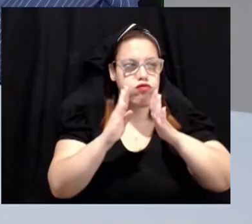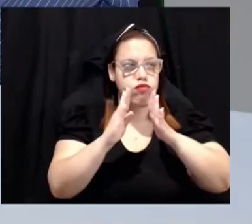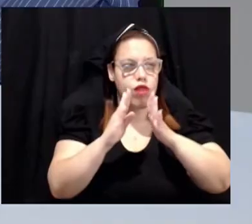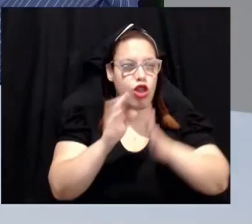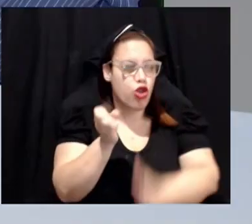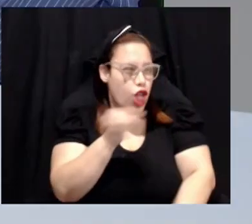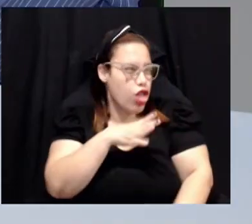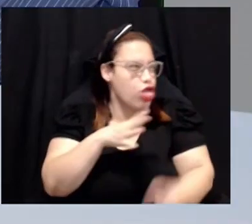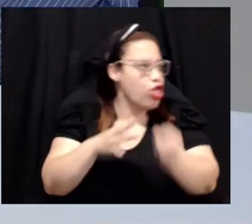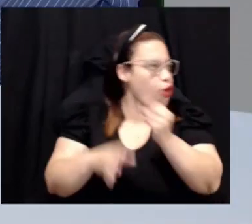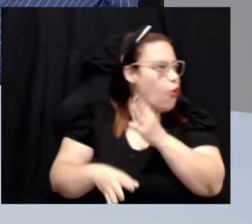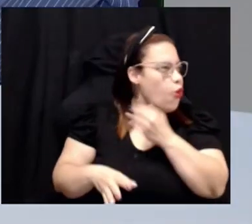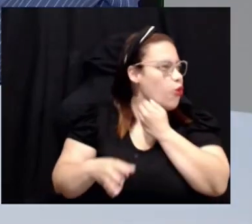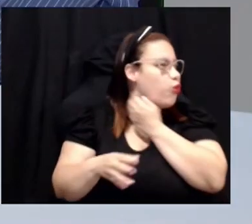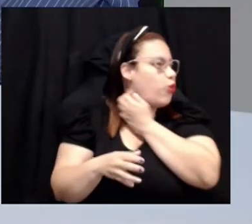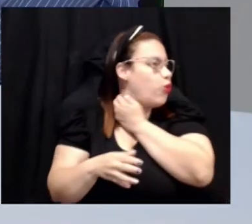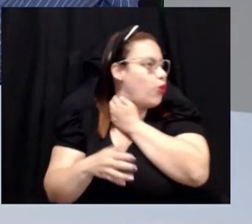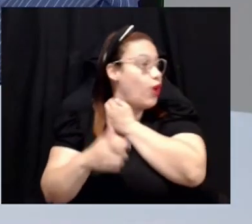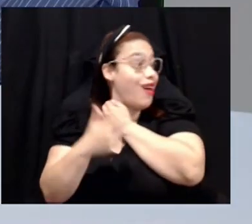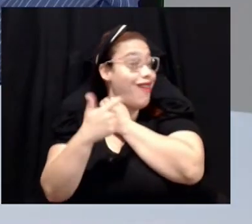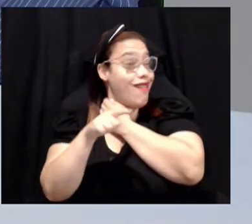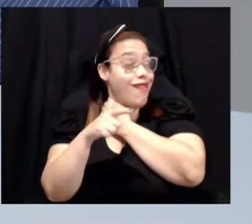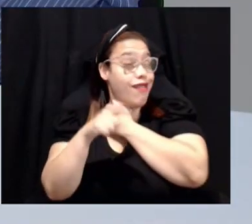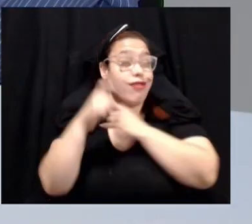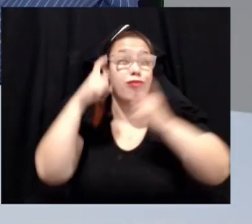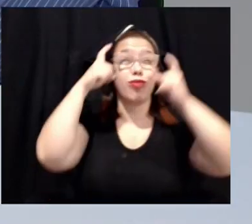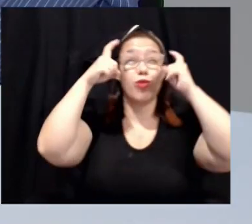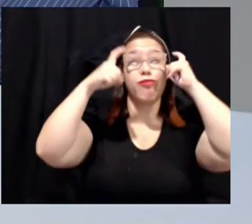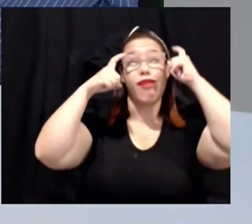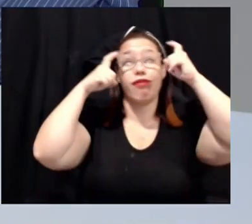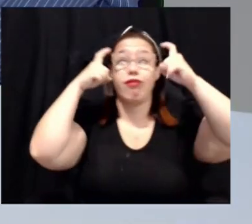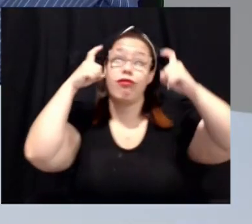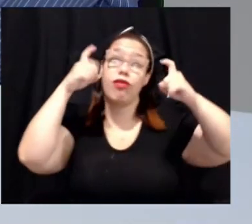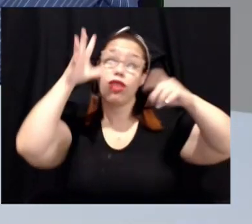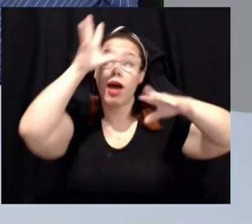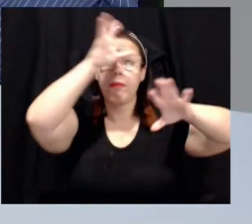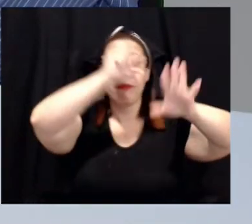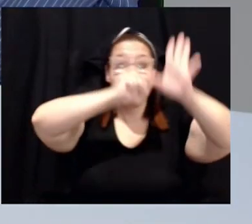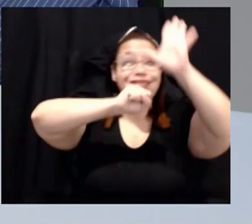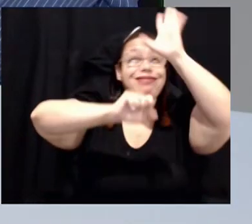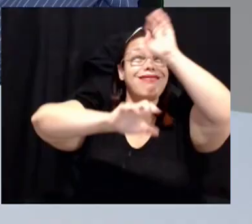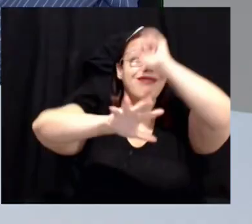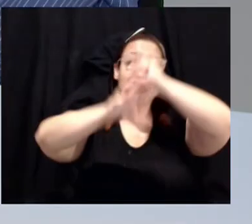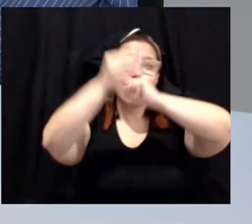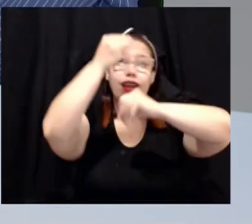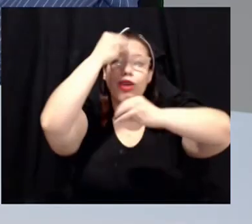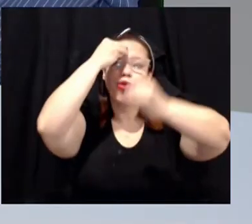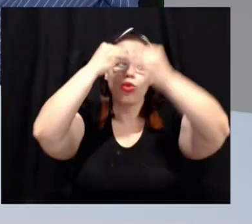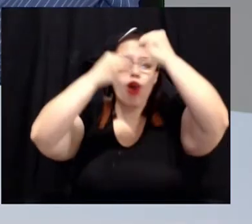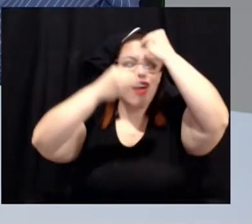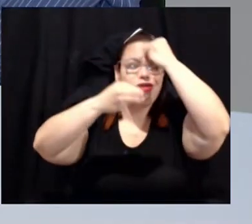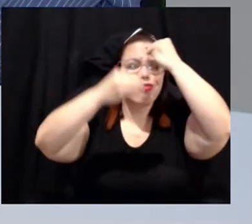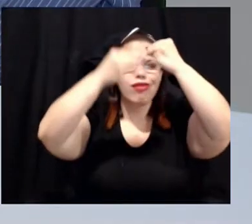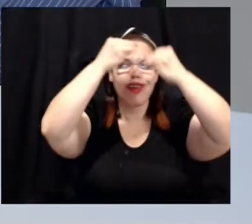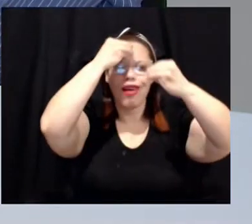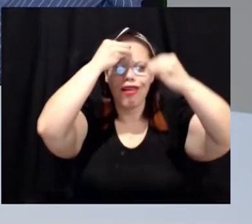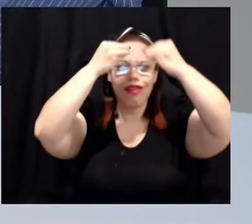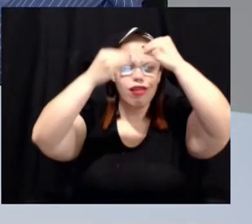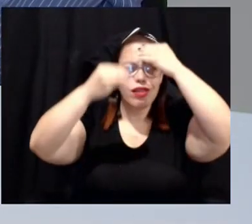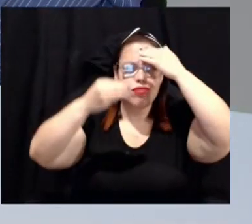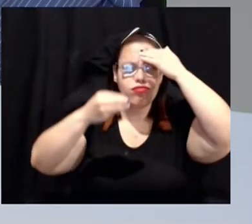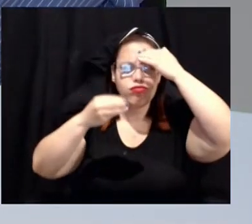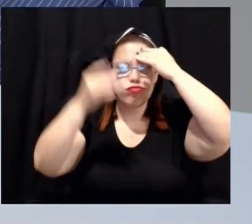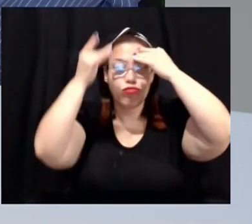e não tem nenhum tipo de preocupação, está na fase de aprendizagem, então ela assimila com muita facilidade, o grau de